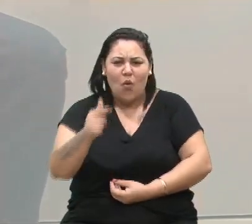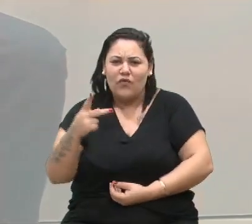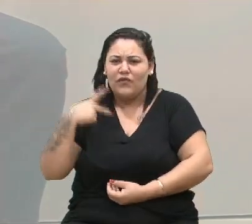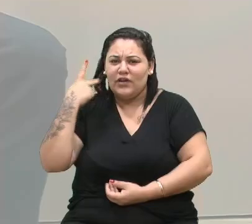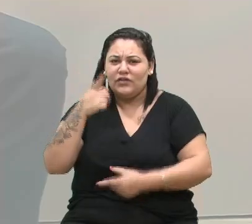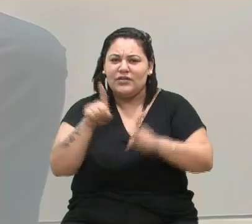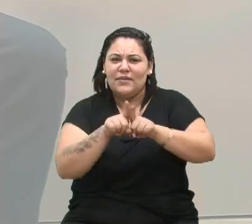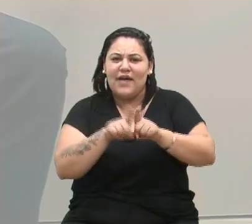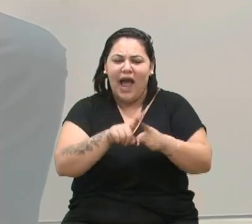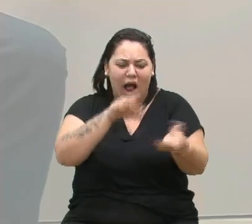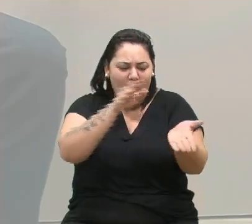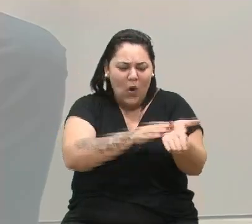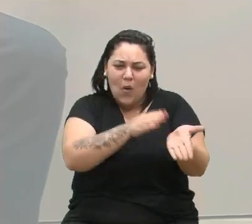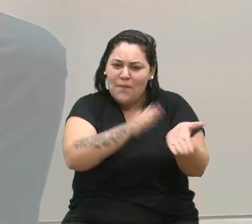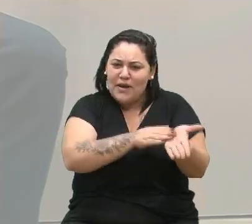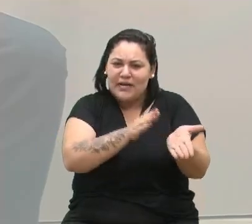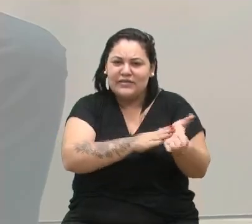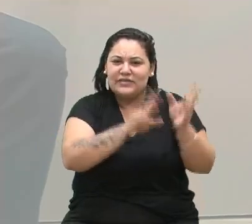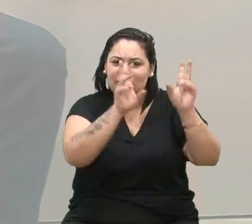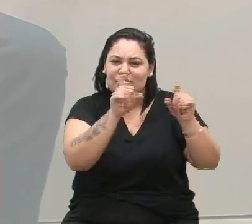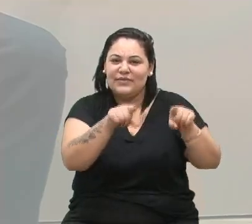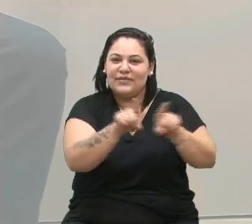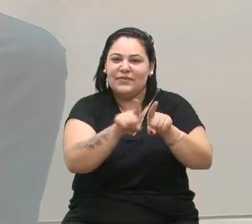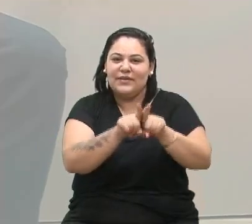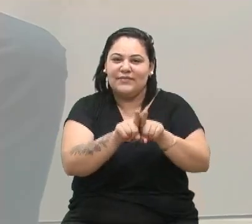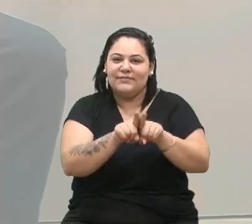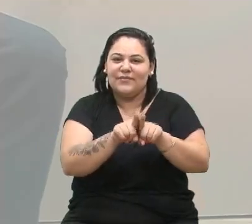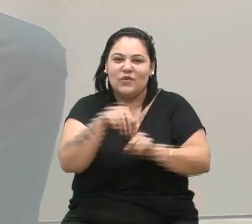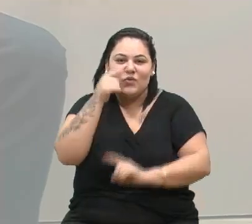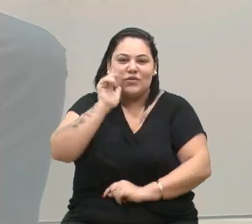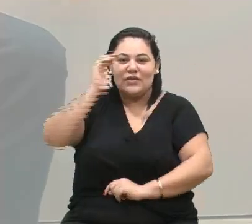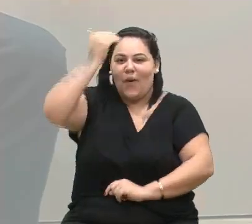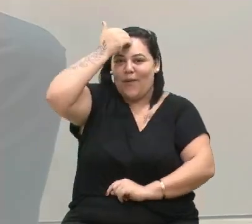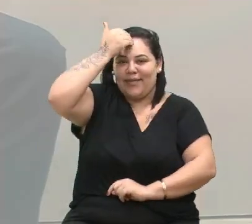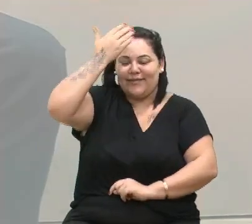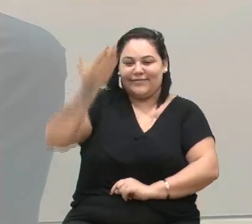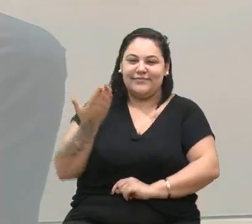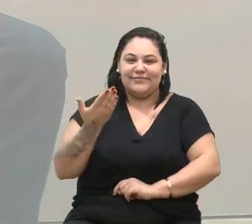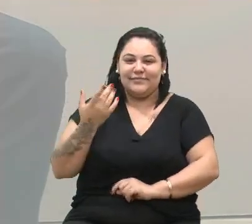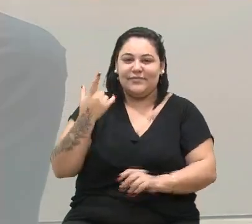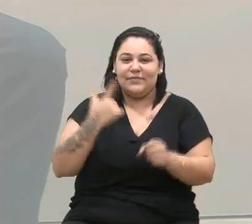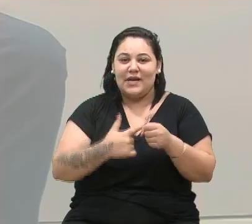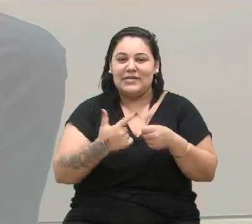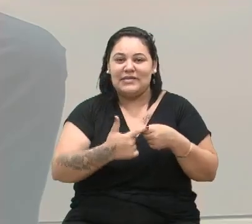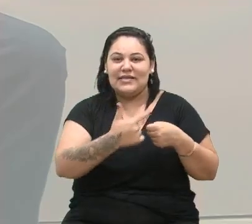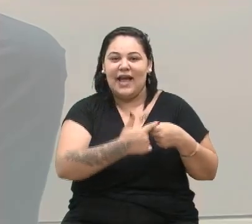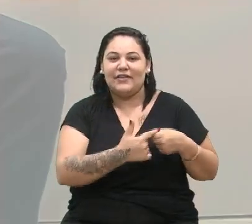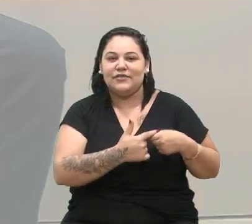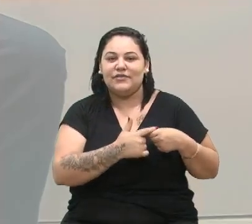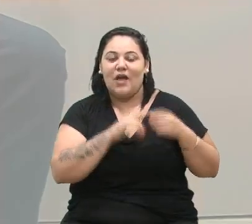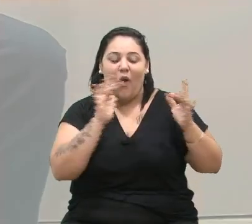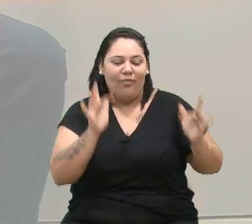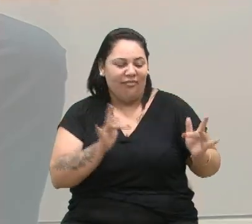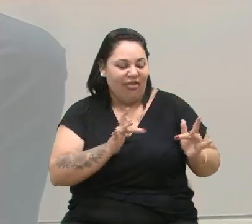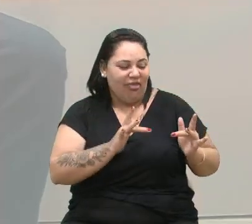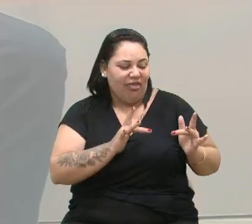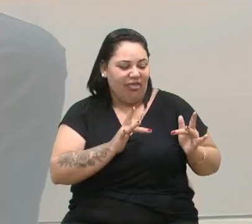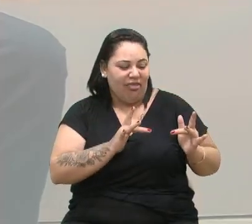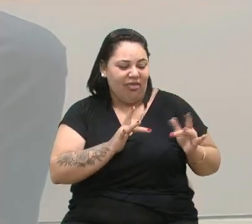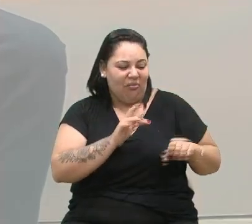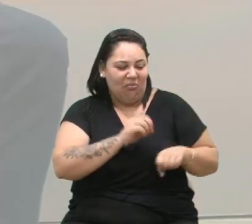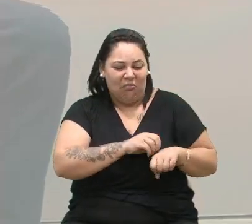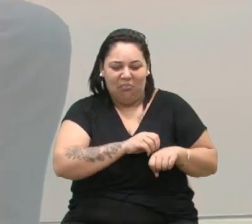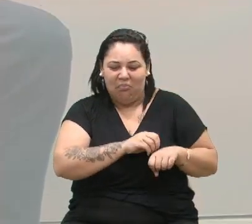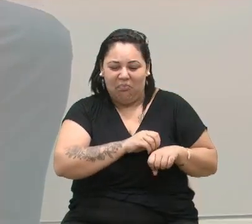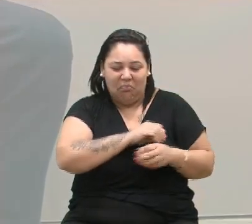a cobrança sobre isso. Não dá para suportar uma cidade contaminada por fios. É muito